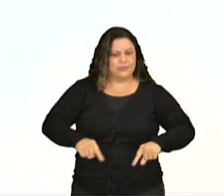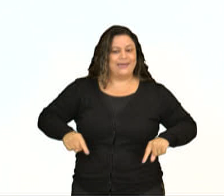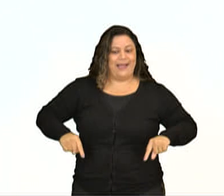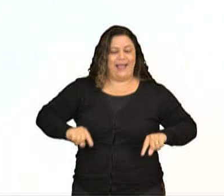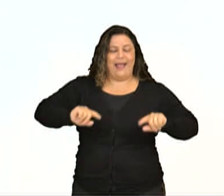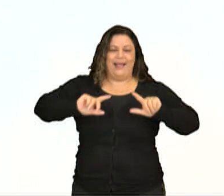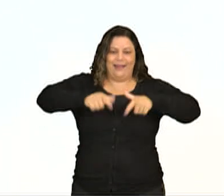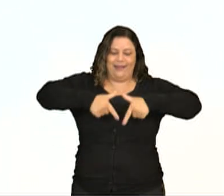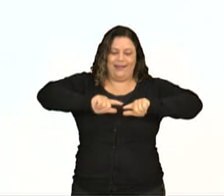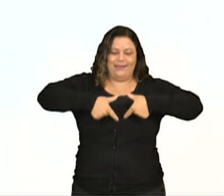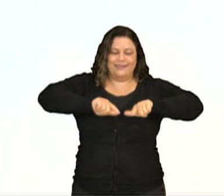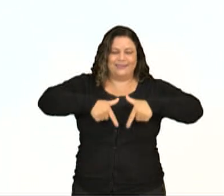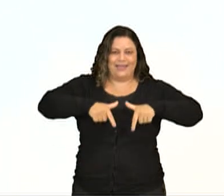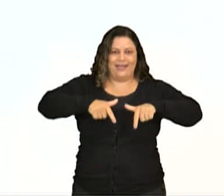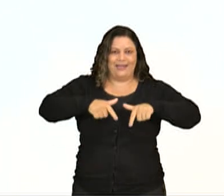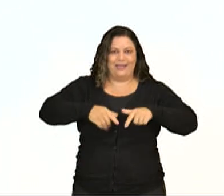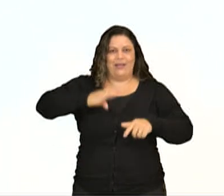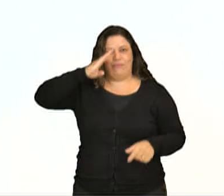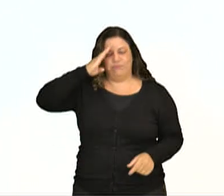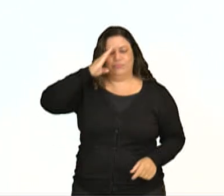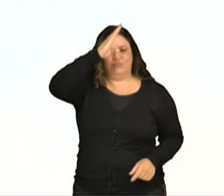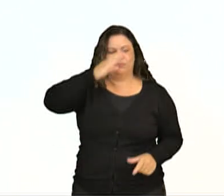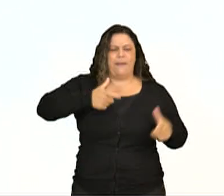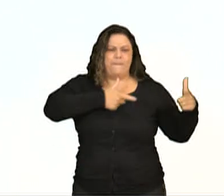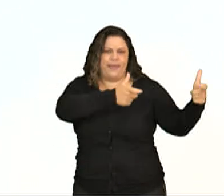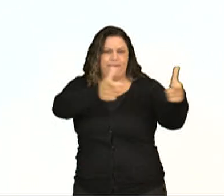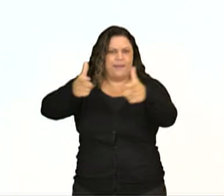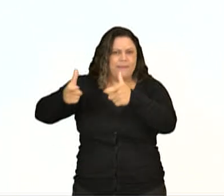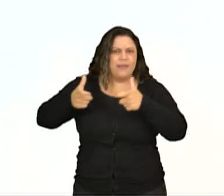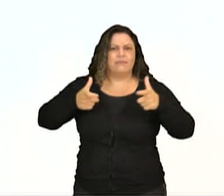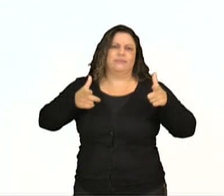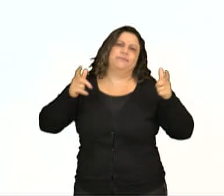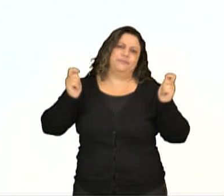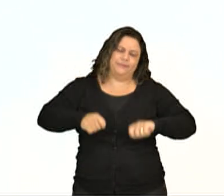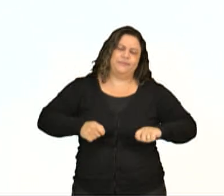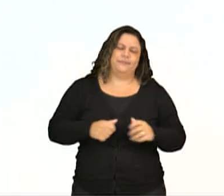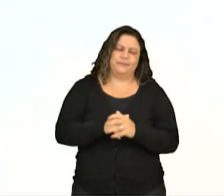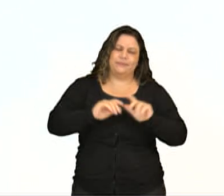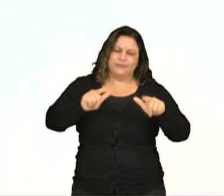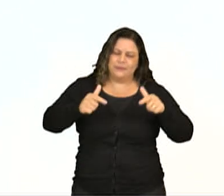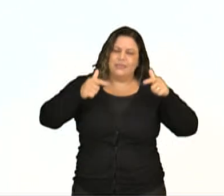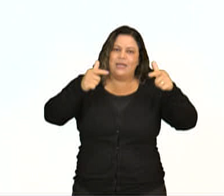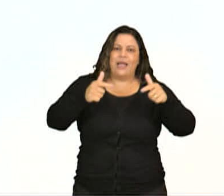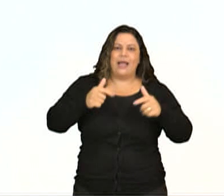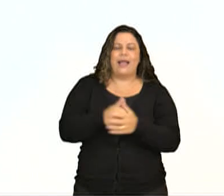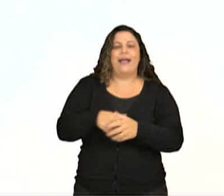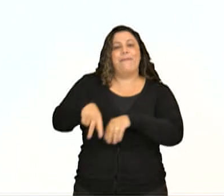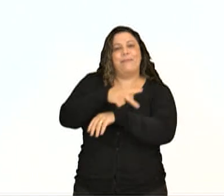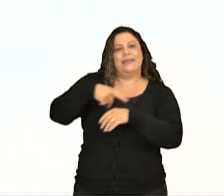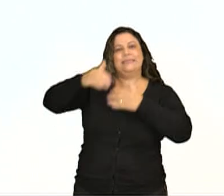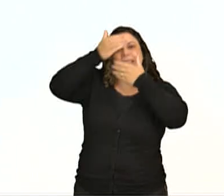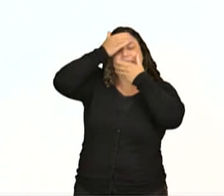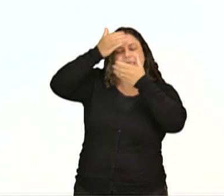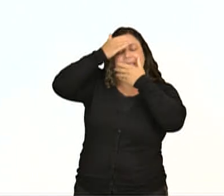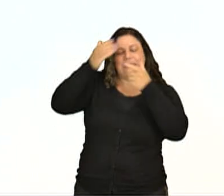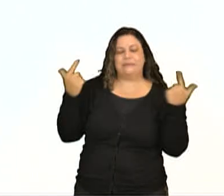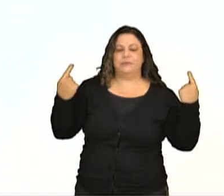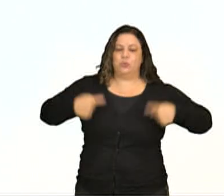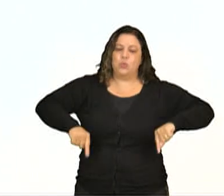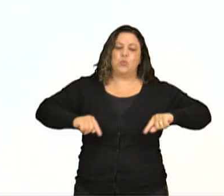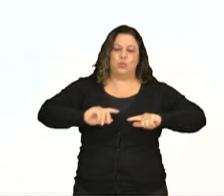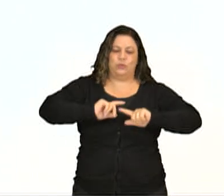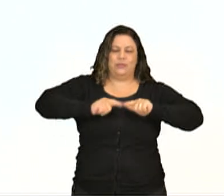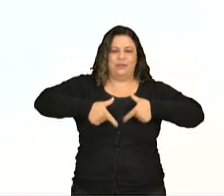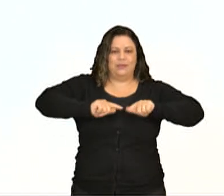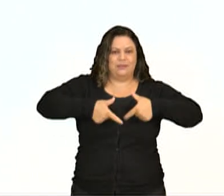Israel, atacando-o militarmente. Então, os anos seguintes são de ataques de países árabes a Israel, porque a